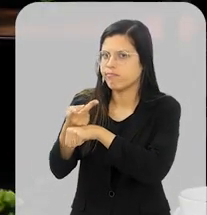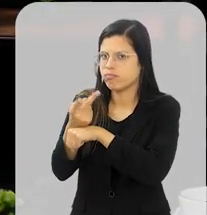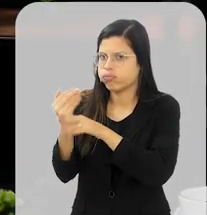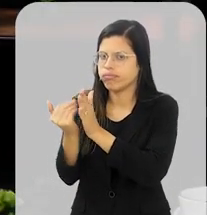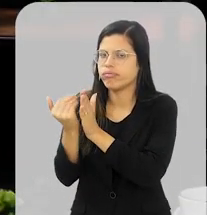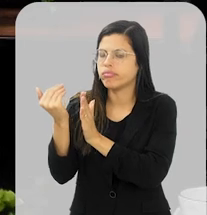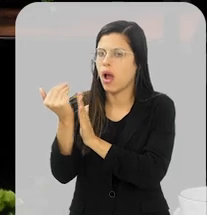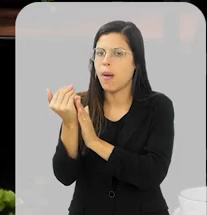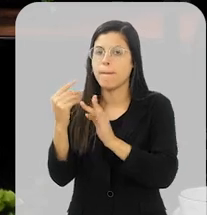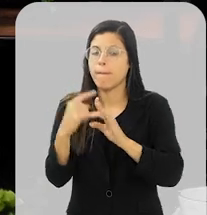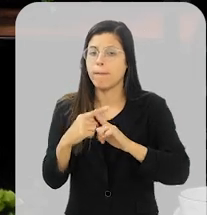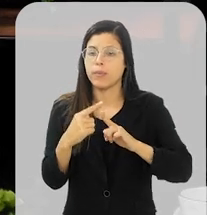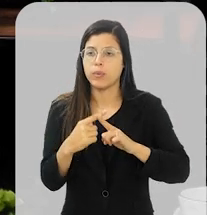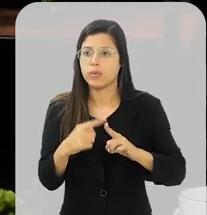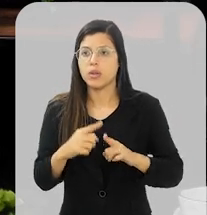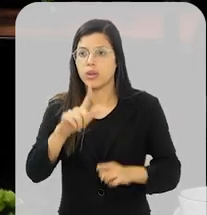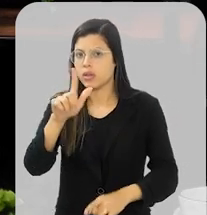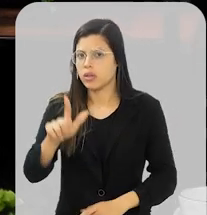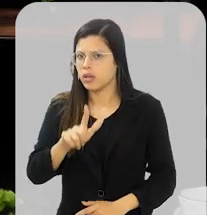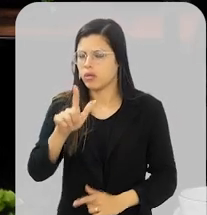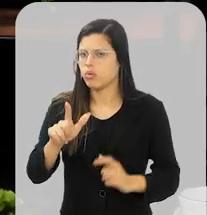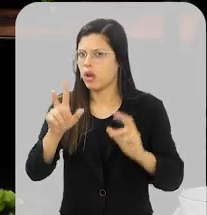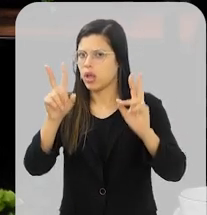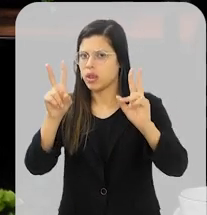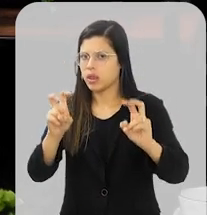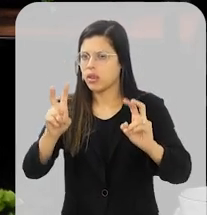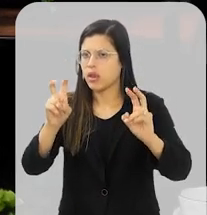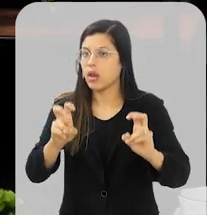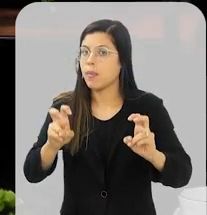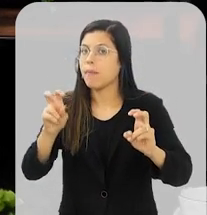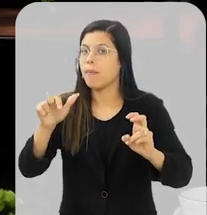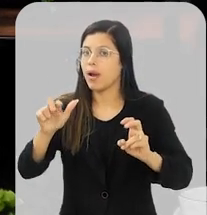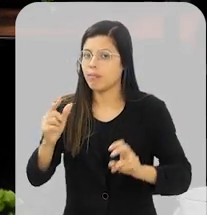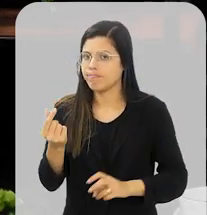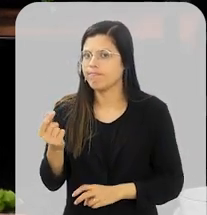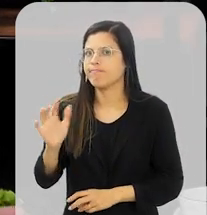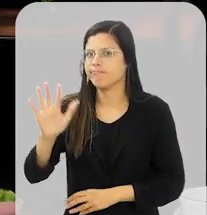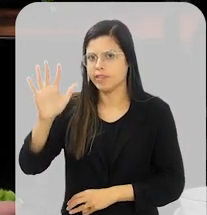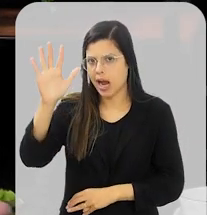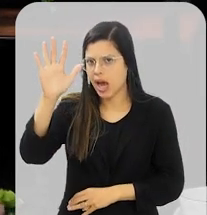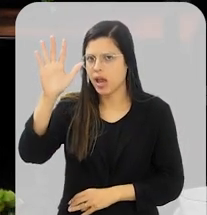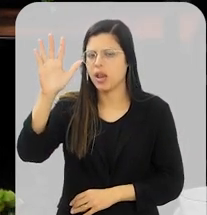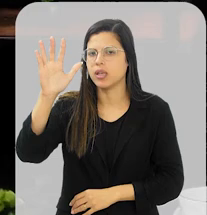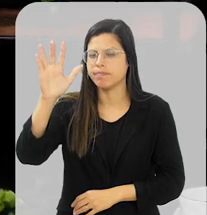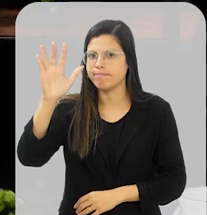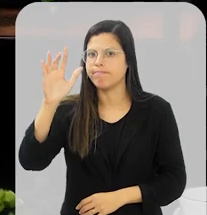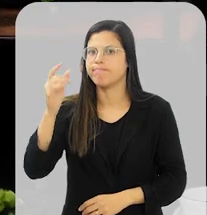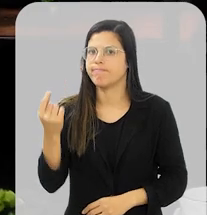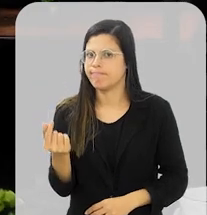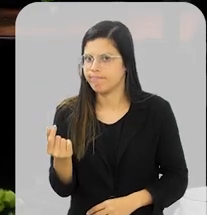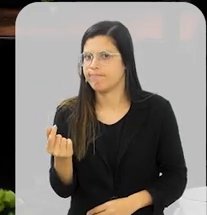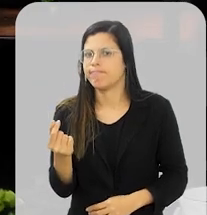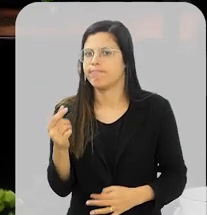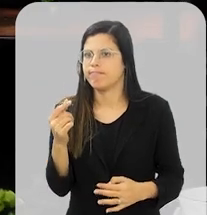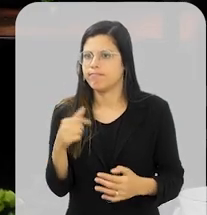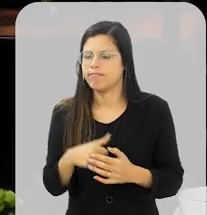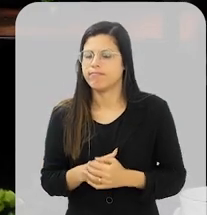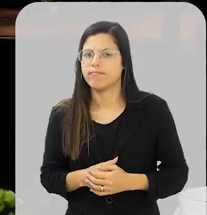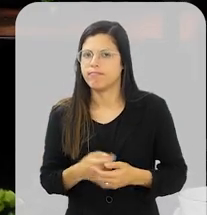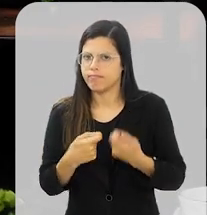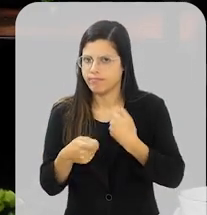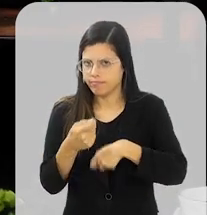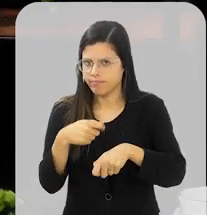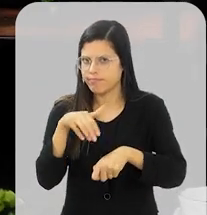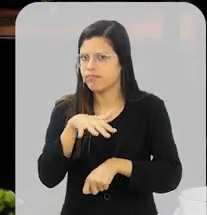Por quê? Porque a literatura, né, dessa temática, ela é uma literatura cara, monetariamente